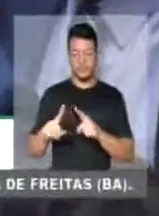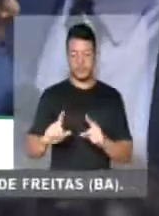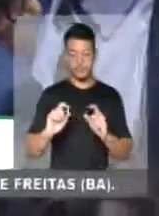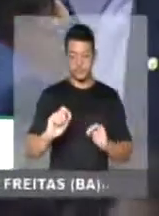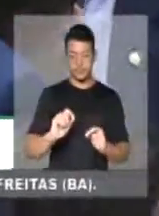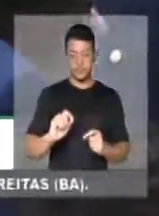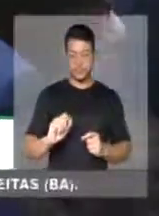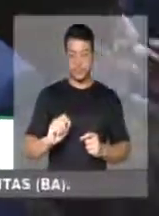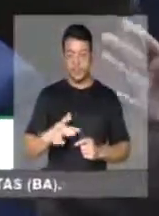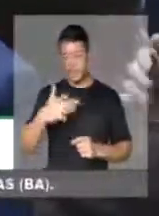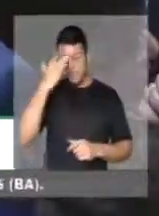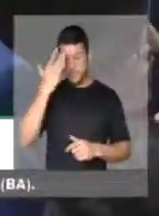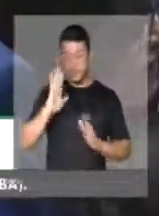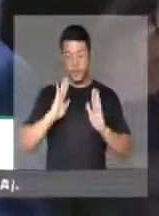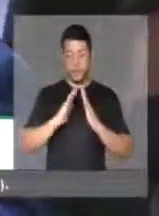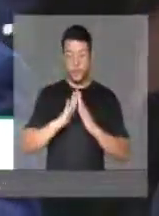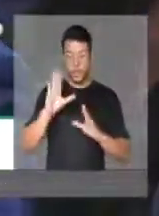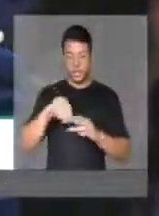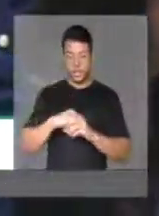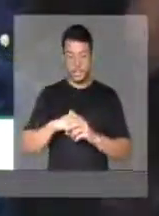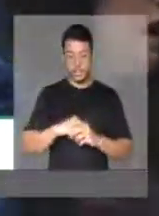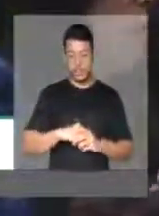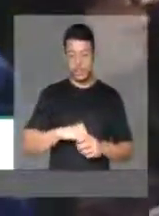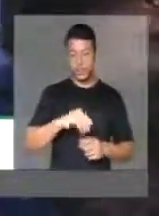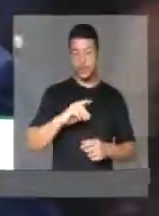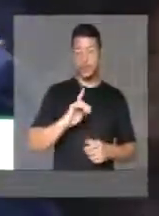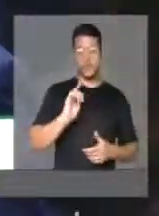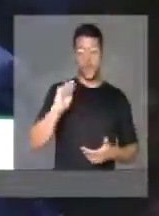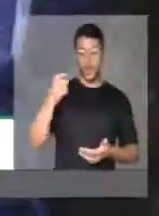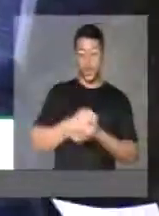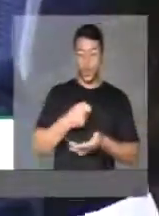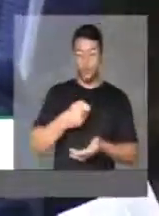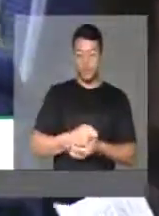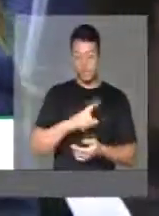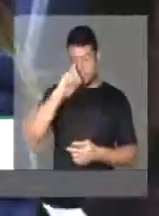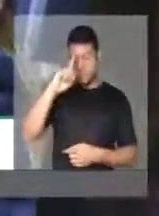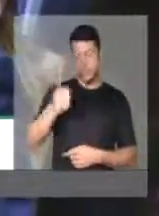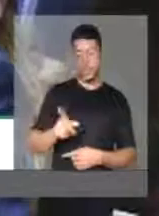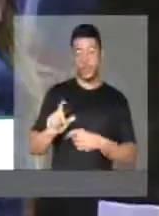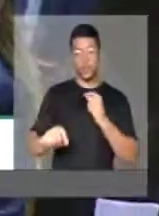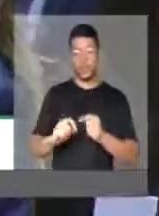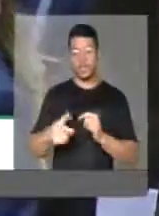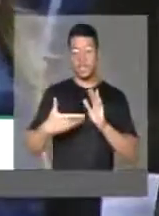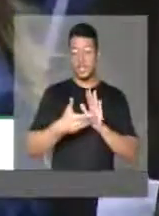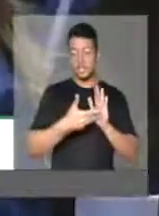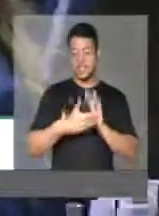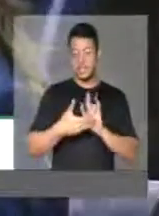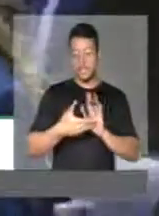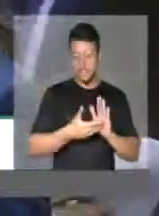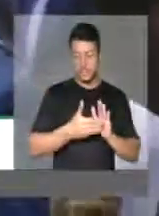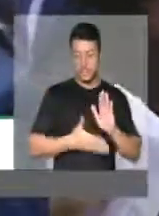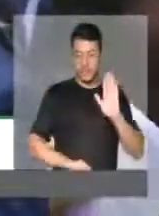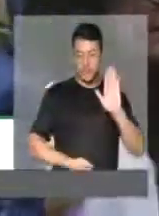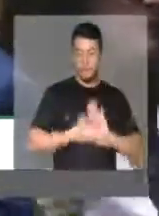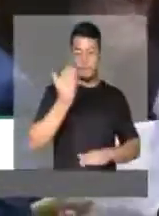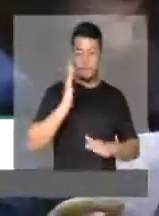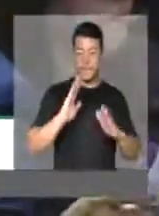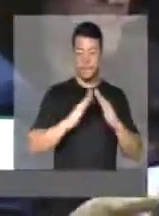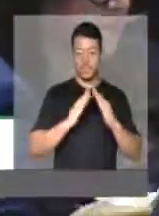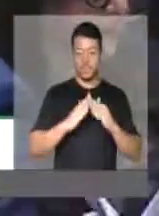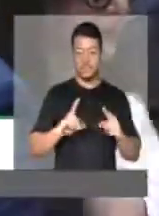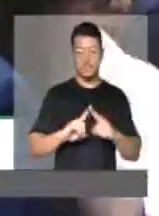das suas casas de maneira forçada por uma ação da aeronáutica. Mas